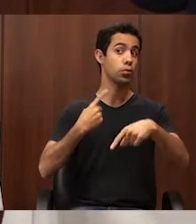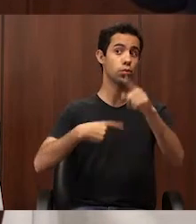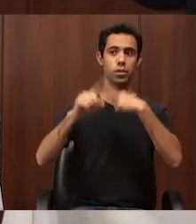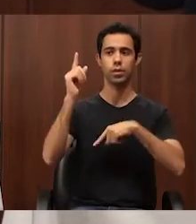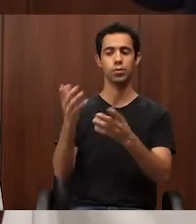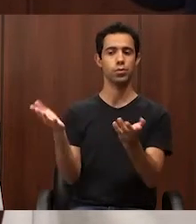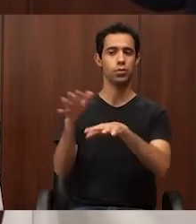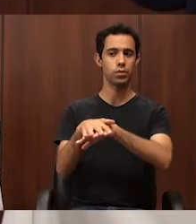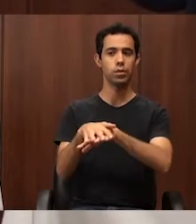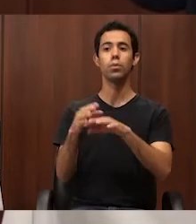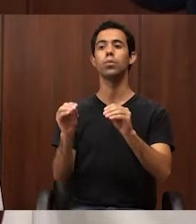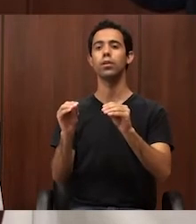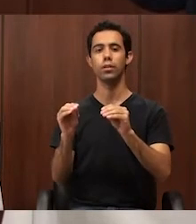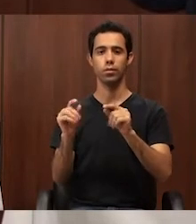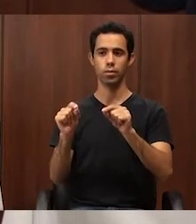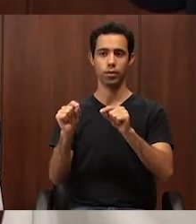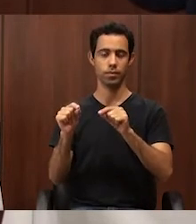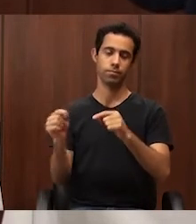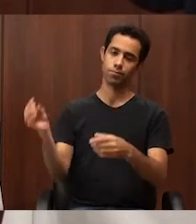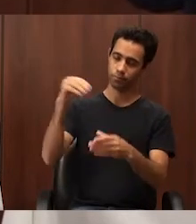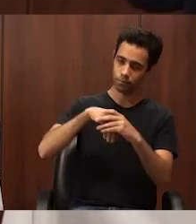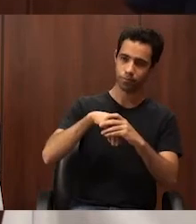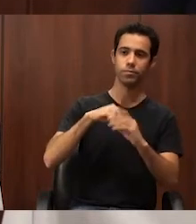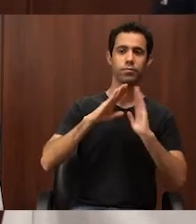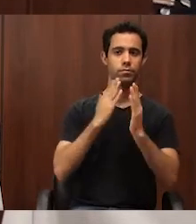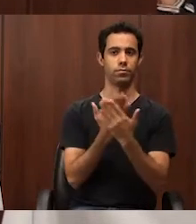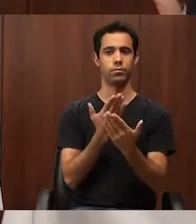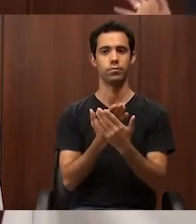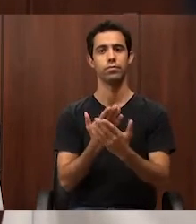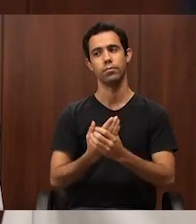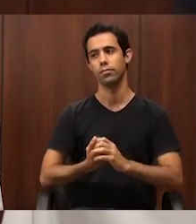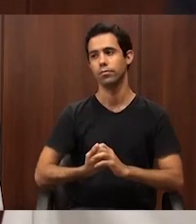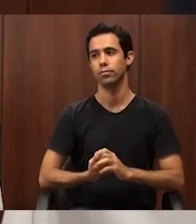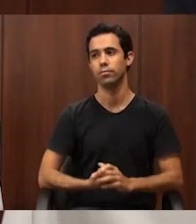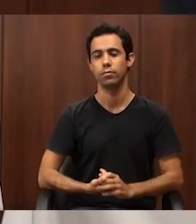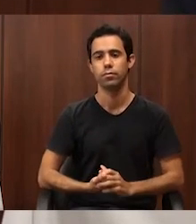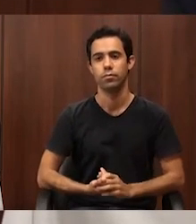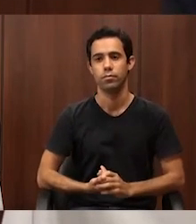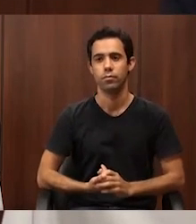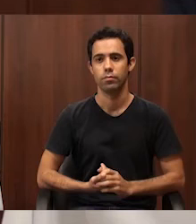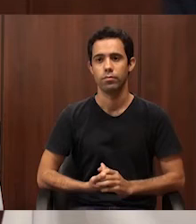colocar apoio lá dentro da escola. Isso não tem outra receita.